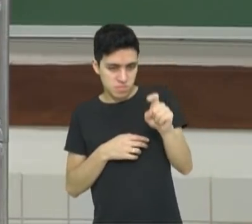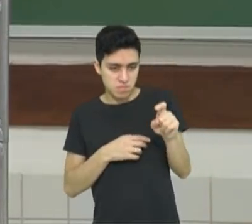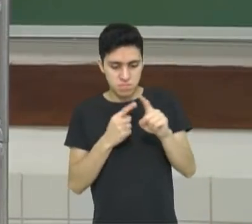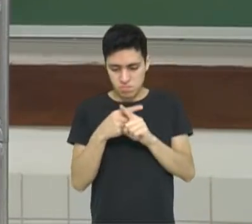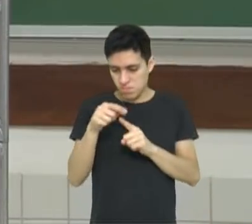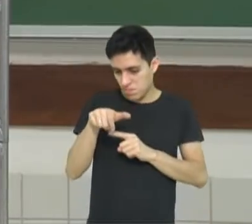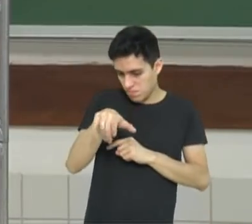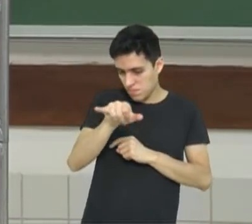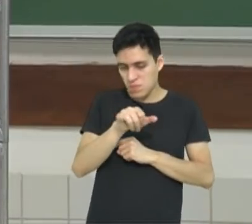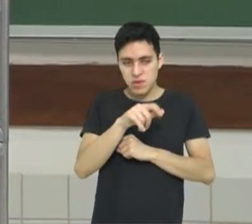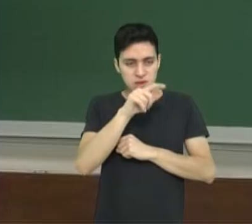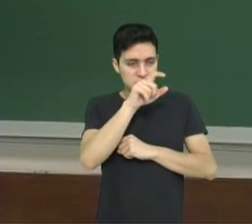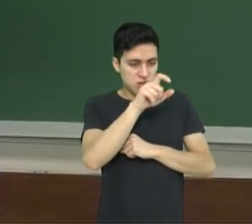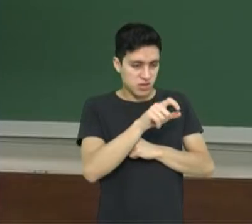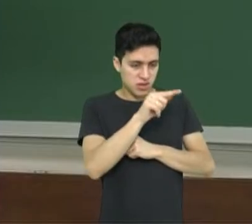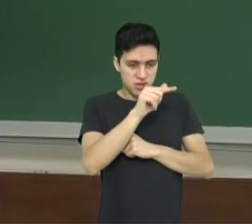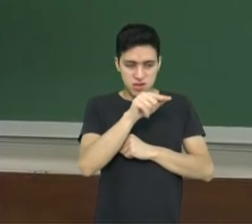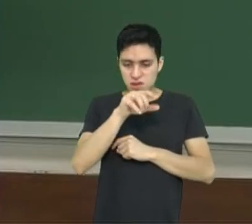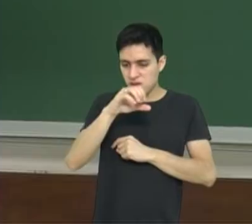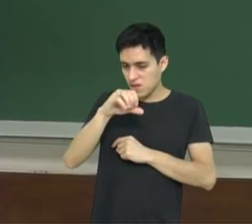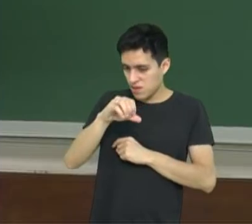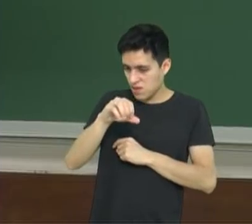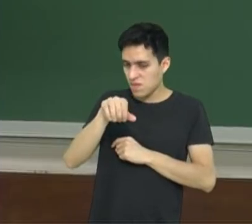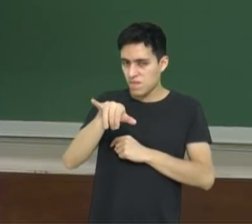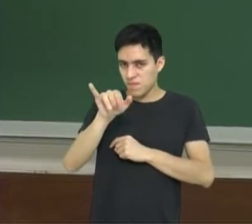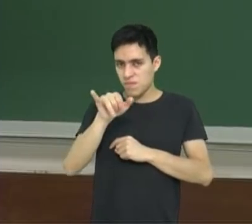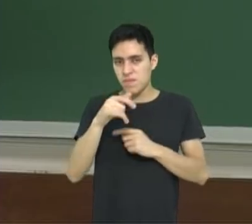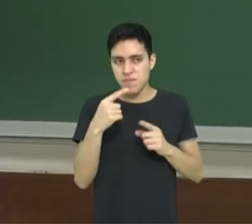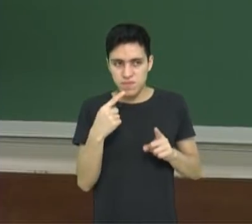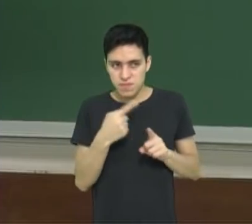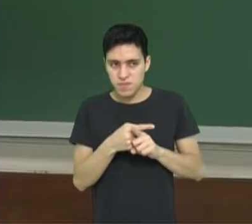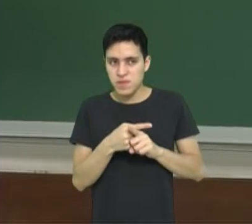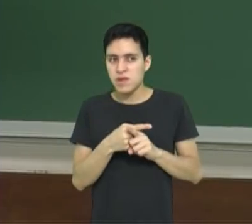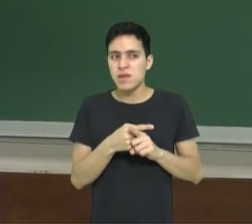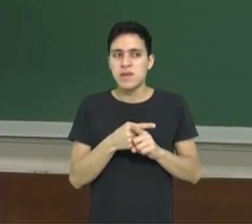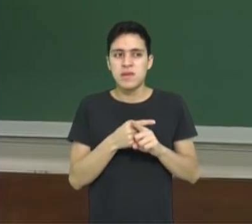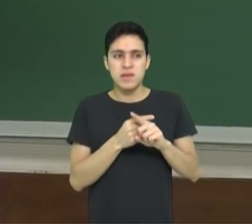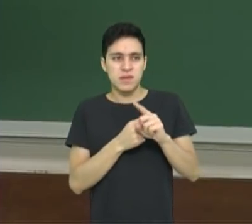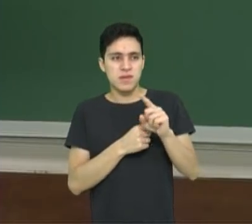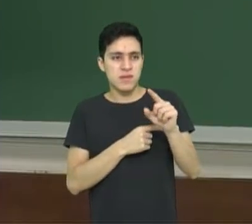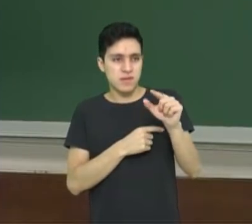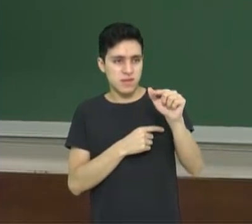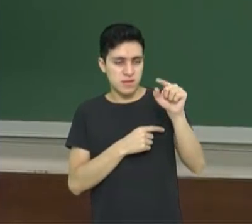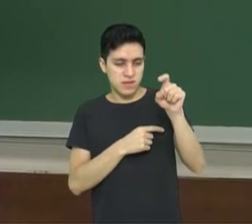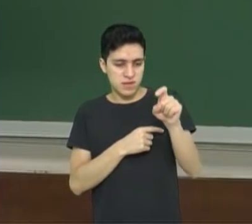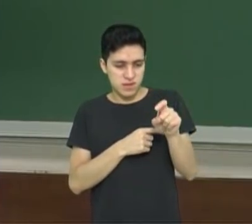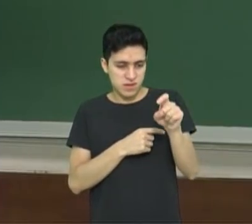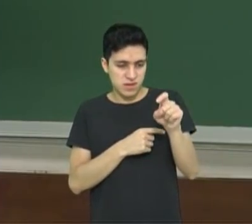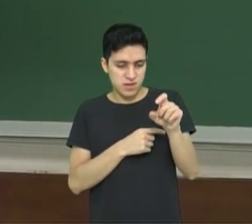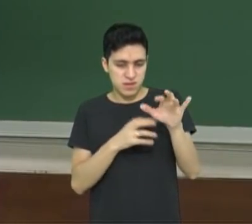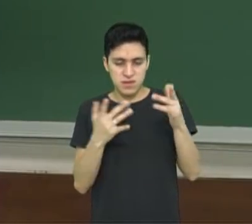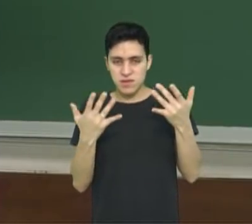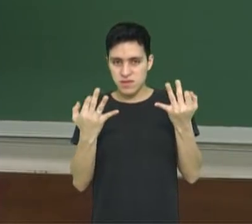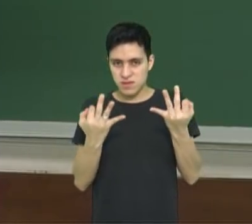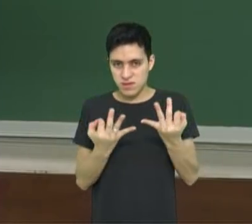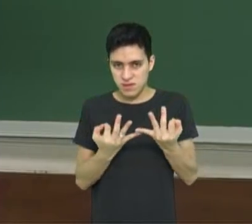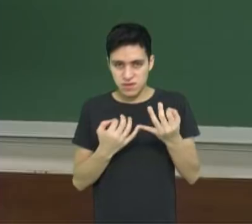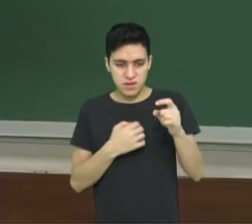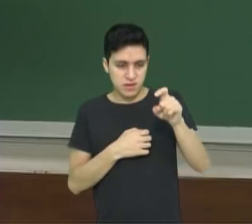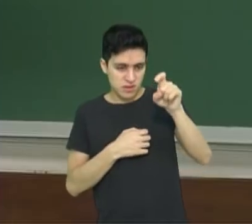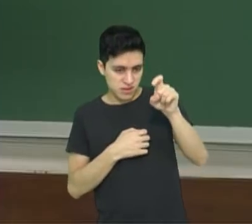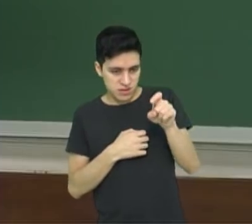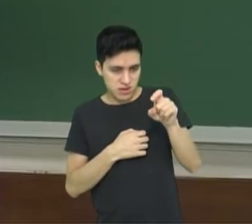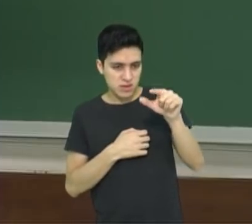Então, x é 7, y é 9, y é 7. X é 7. Oh, meu Deus, falei certo? X